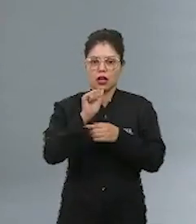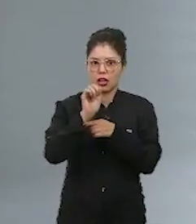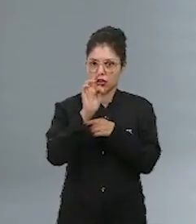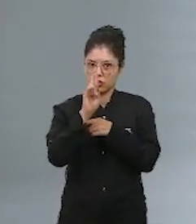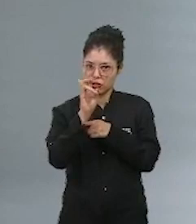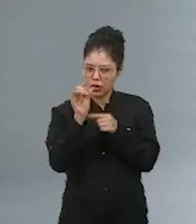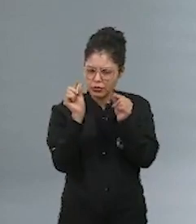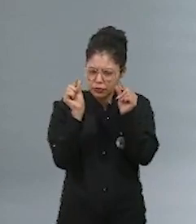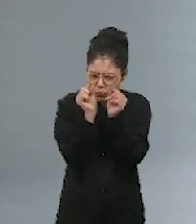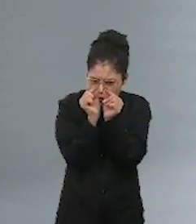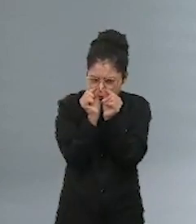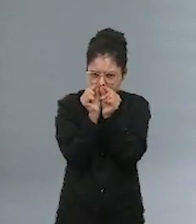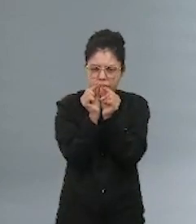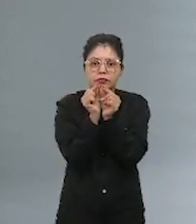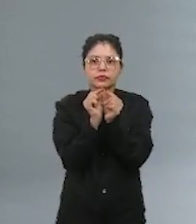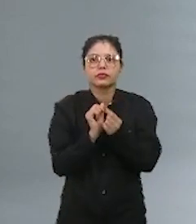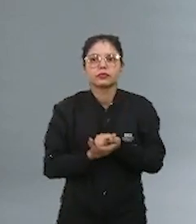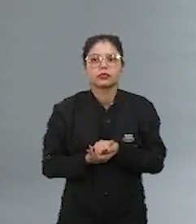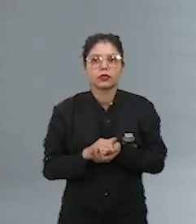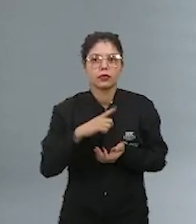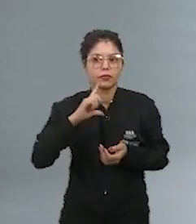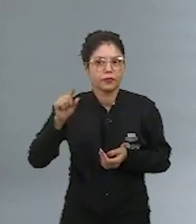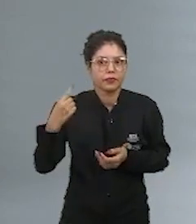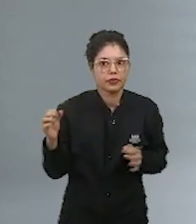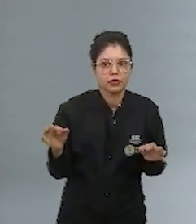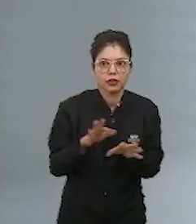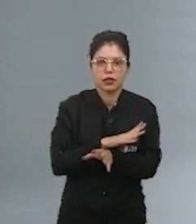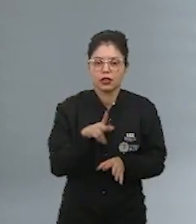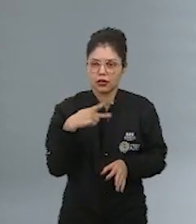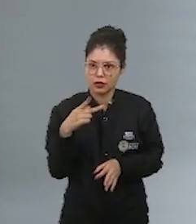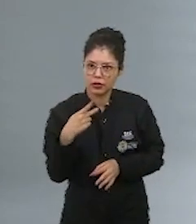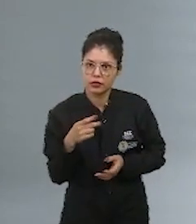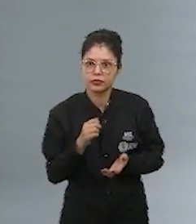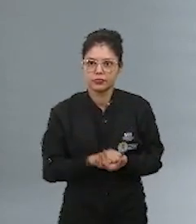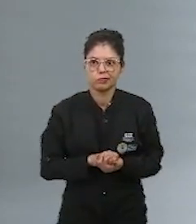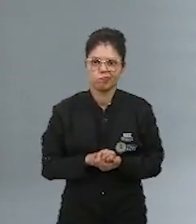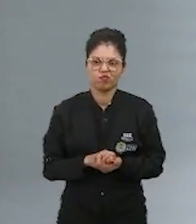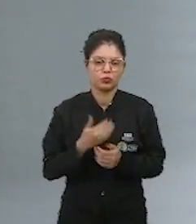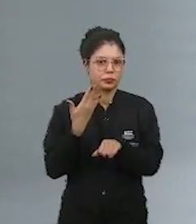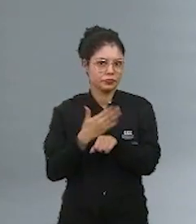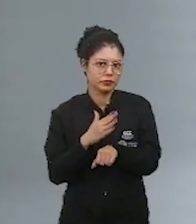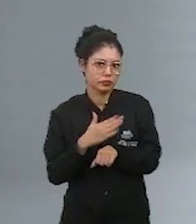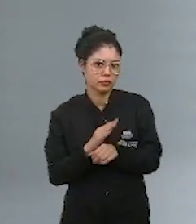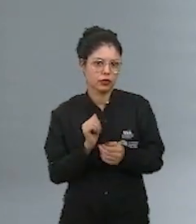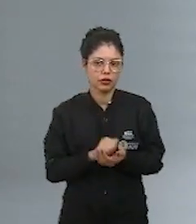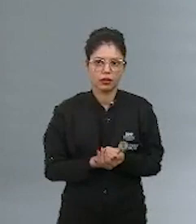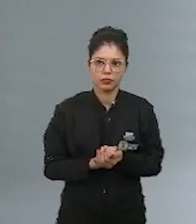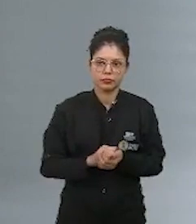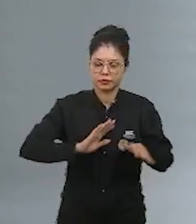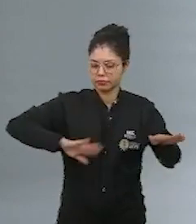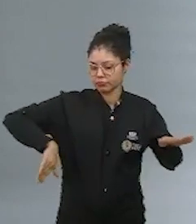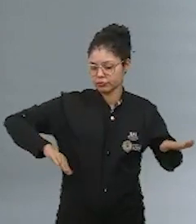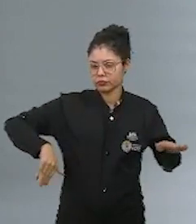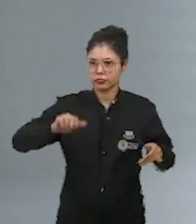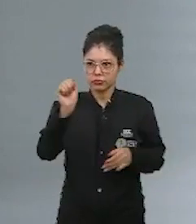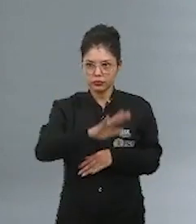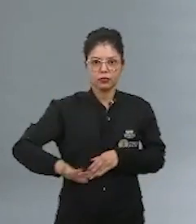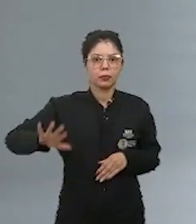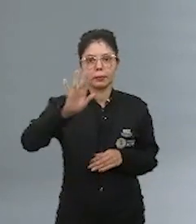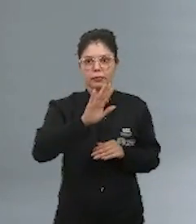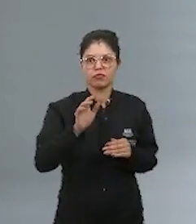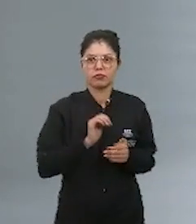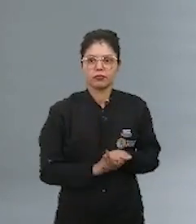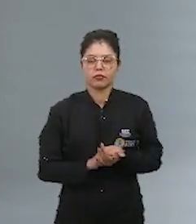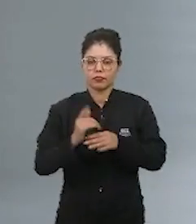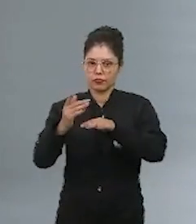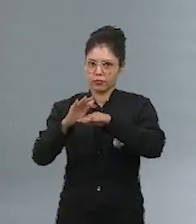que são mais finos. Tá? Então, aquilo que a gente acaba falando ali na praia, chama de areia de forma geral, mas ali tem vários